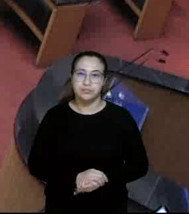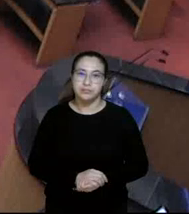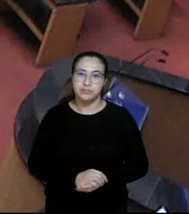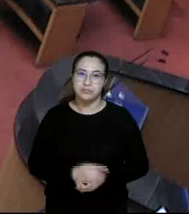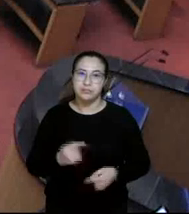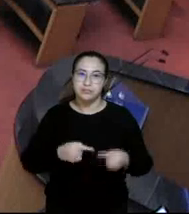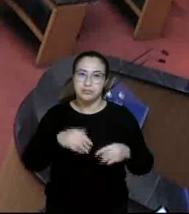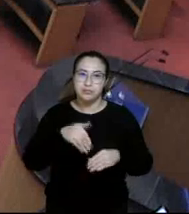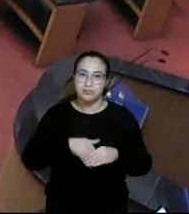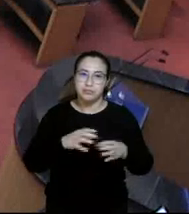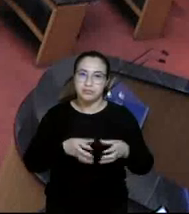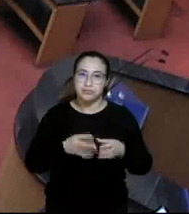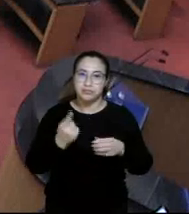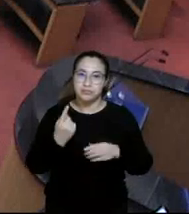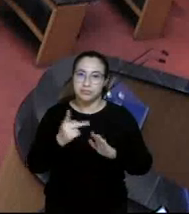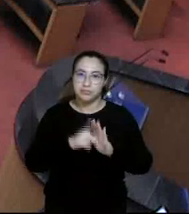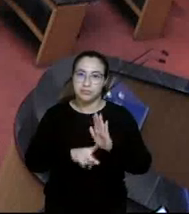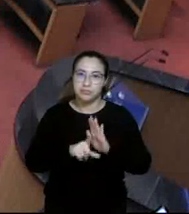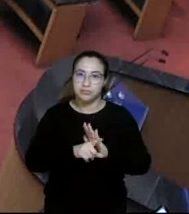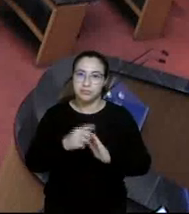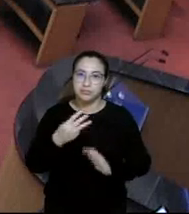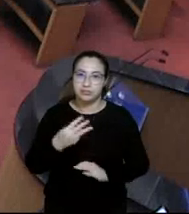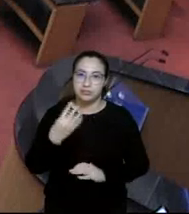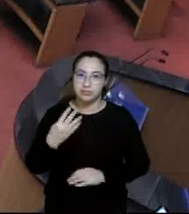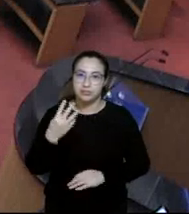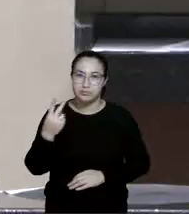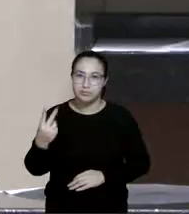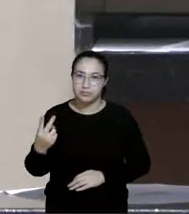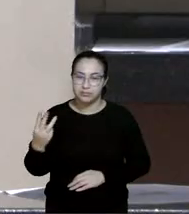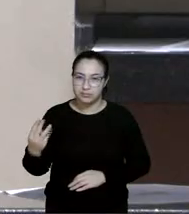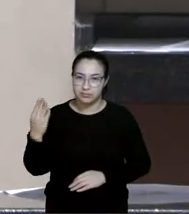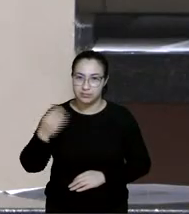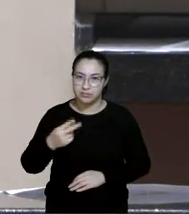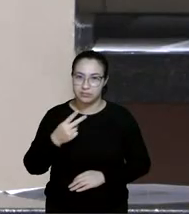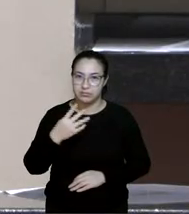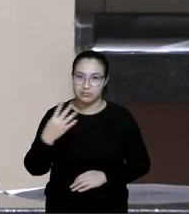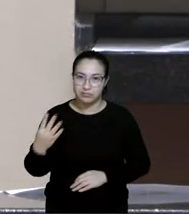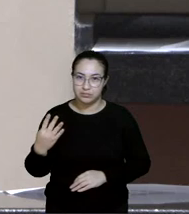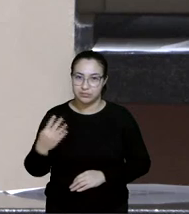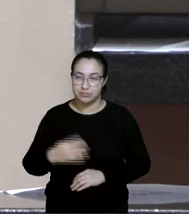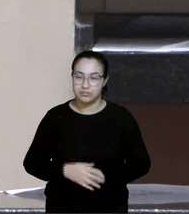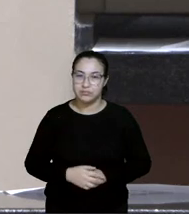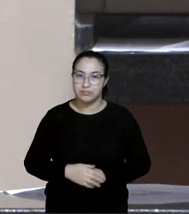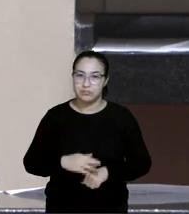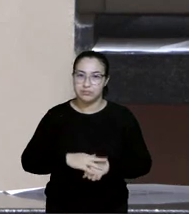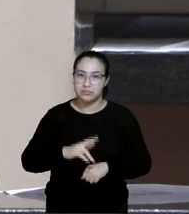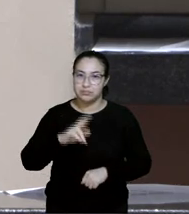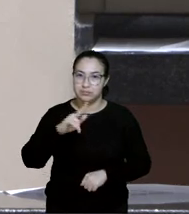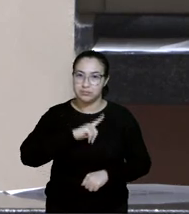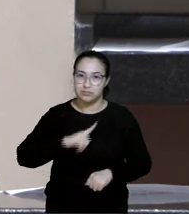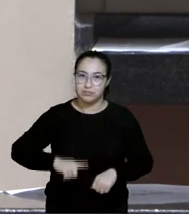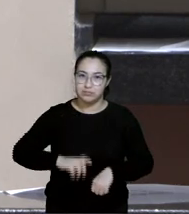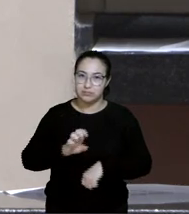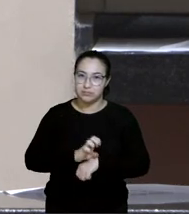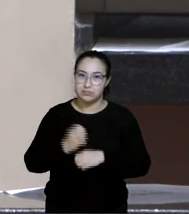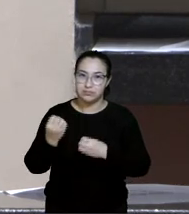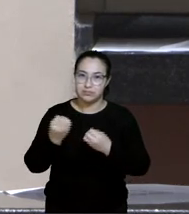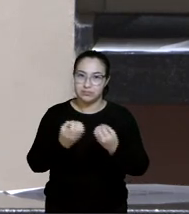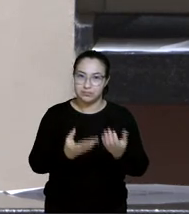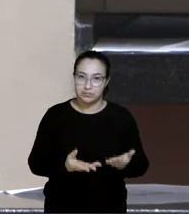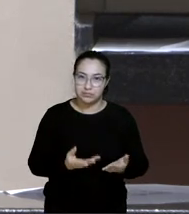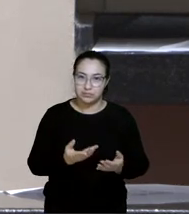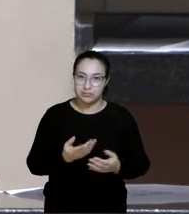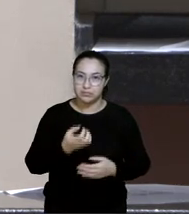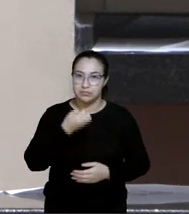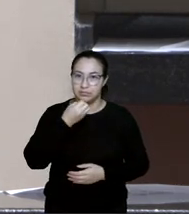Discussão e votação em turno único do projeto de lei 343/2024, autoria governador do Estado, concede benefício fiscal relativo